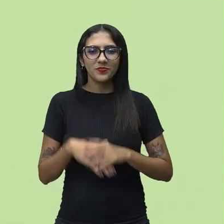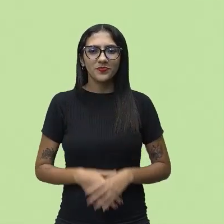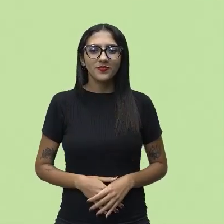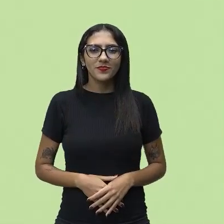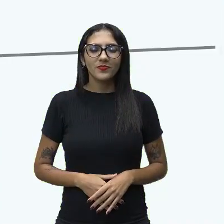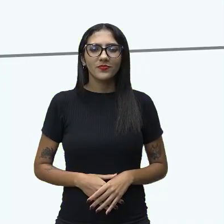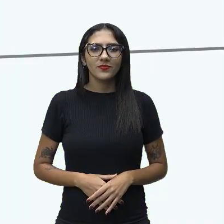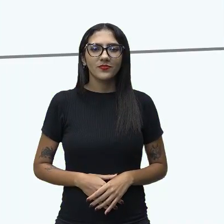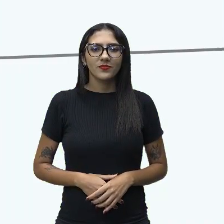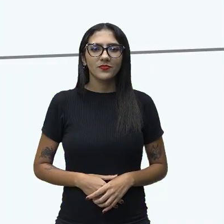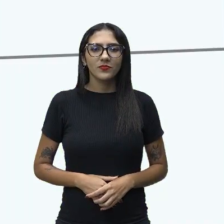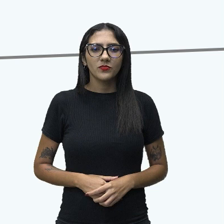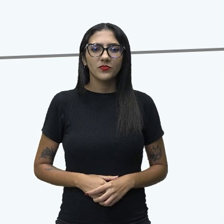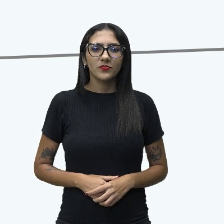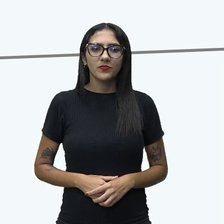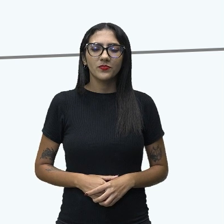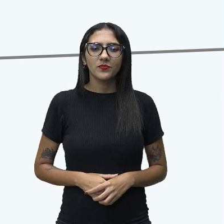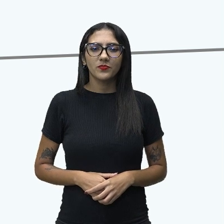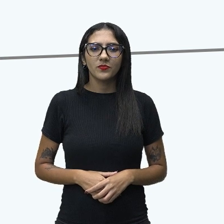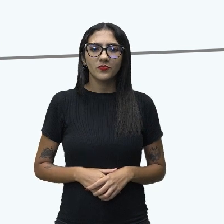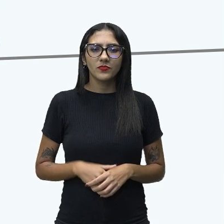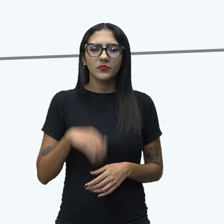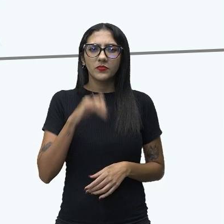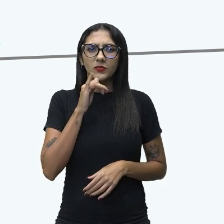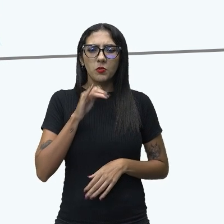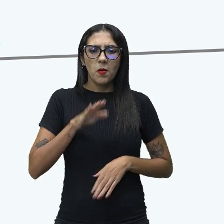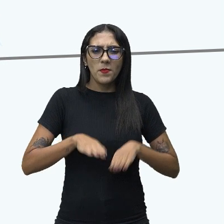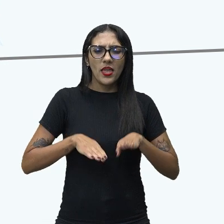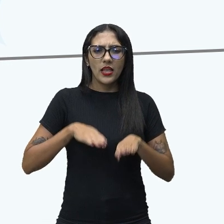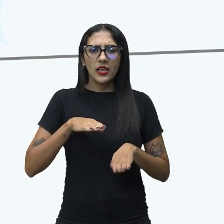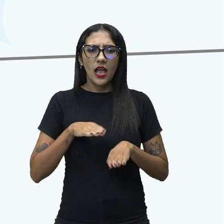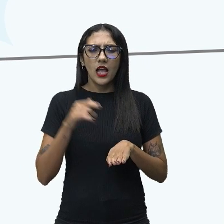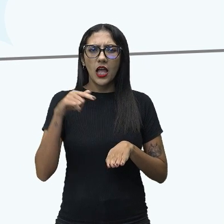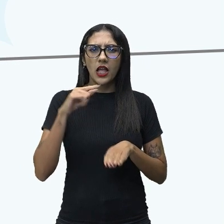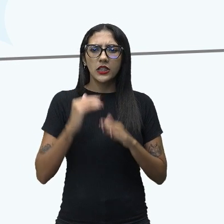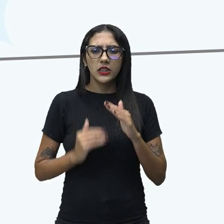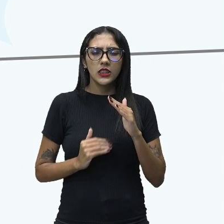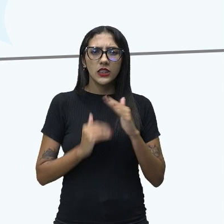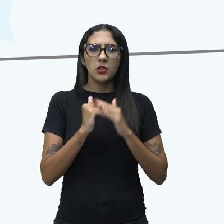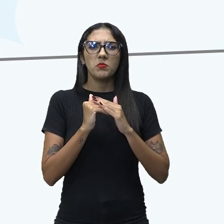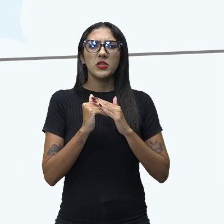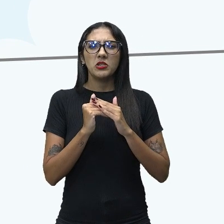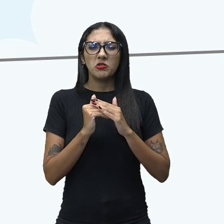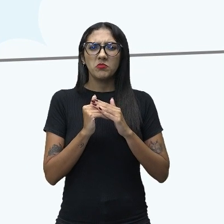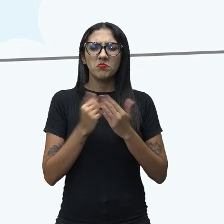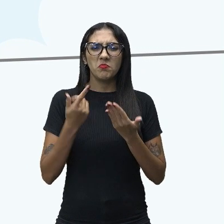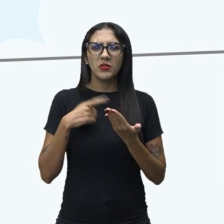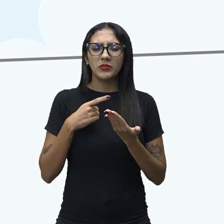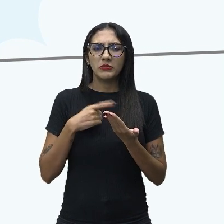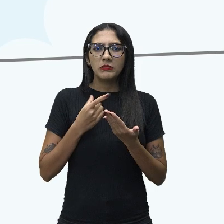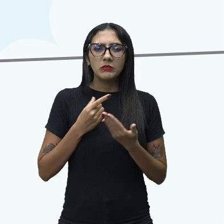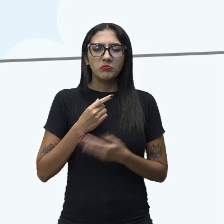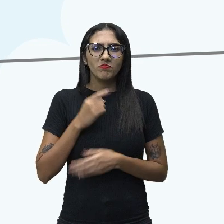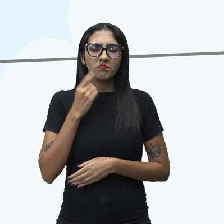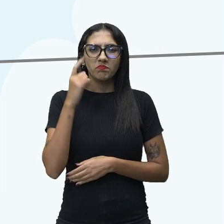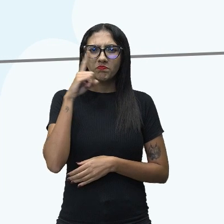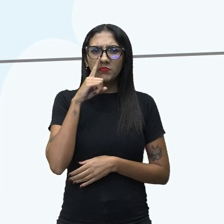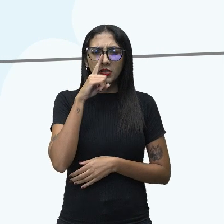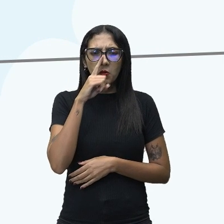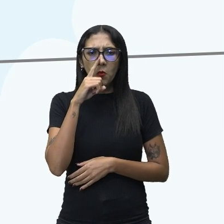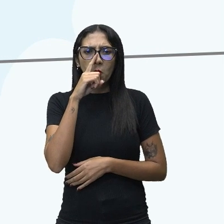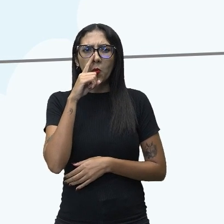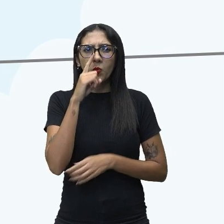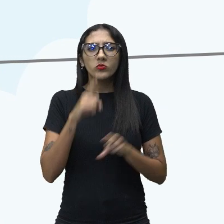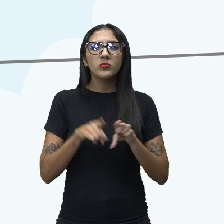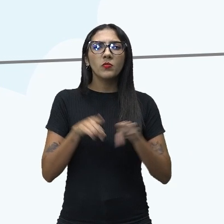vídeo. Uma pegada em falso e você fica no limite, numa situação de vida ou morte. Por sorte,